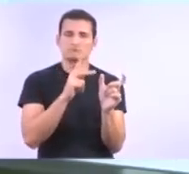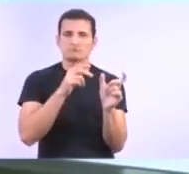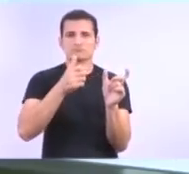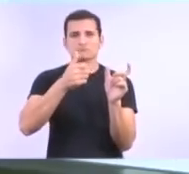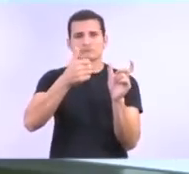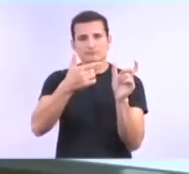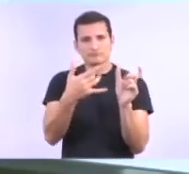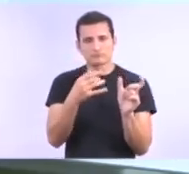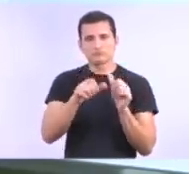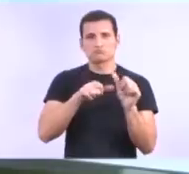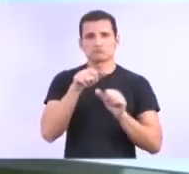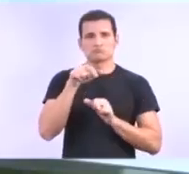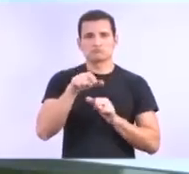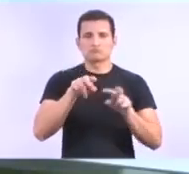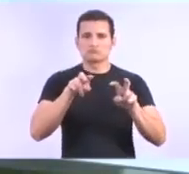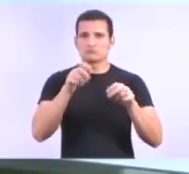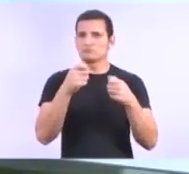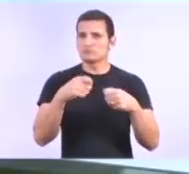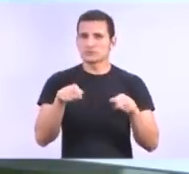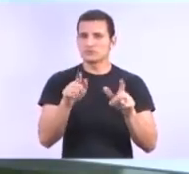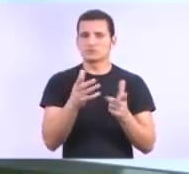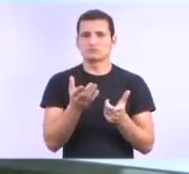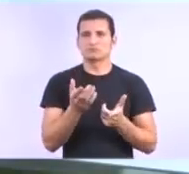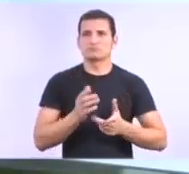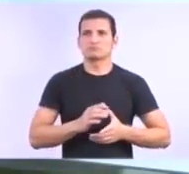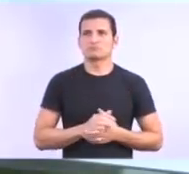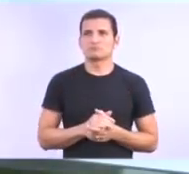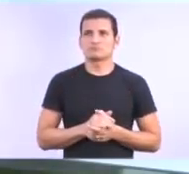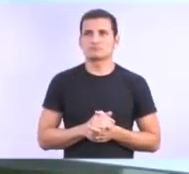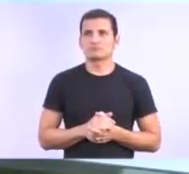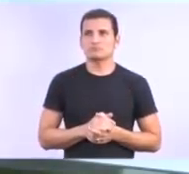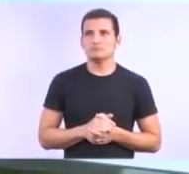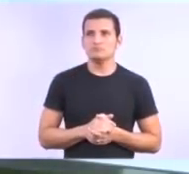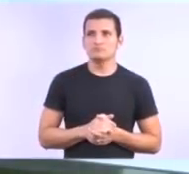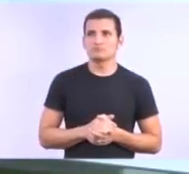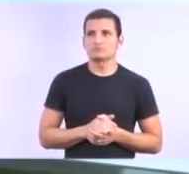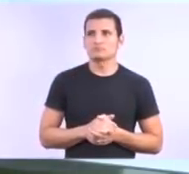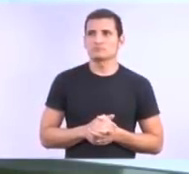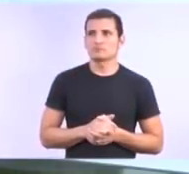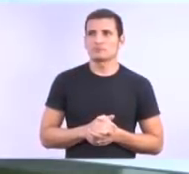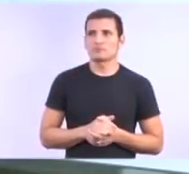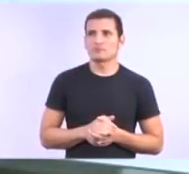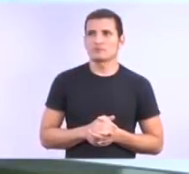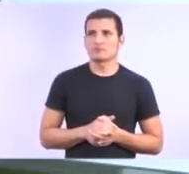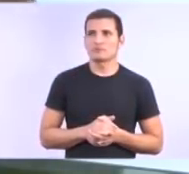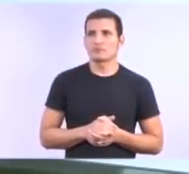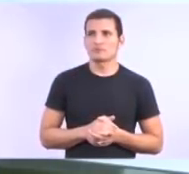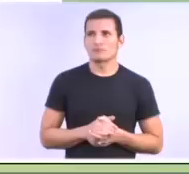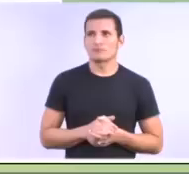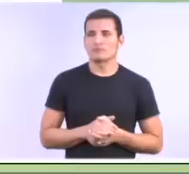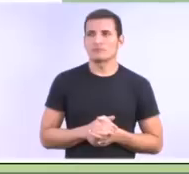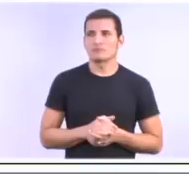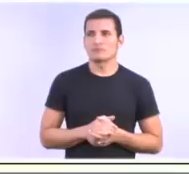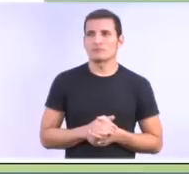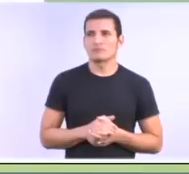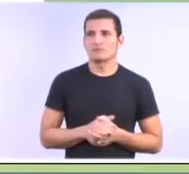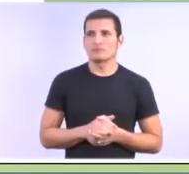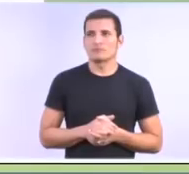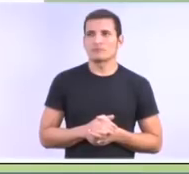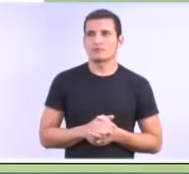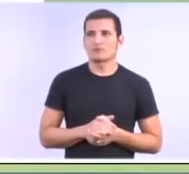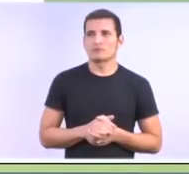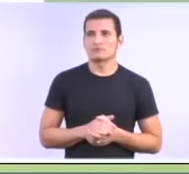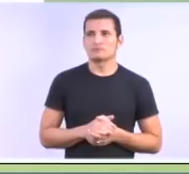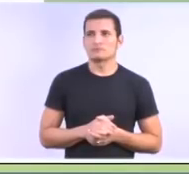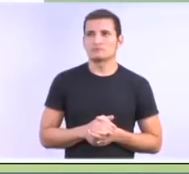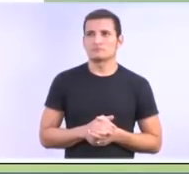pelo computador. A gente não precisa ficar toda hora dando o número para o ID, né? Vamos dar uma olhada aqui como é que seria se a gente